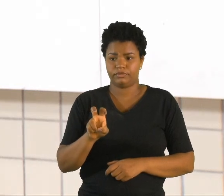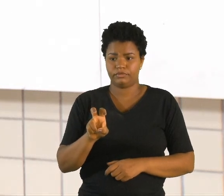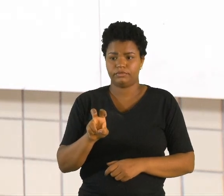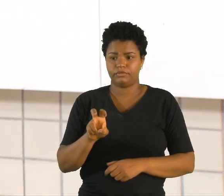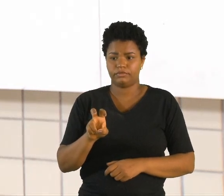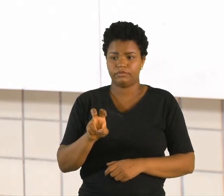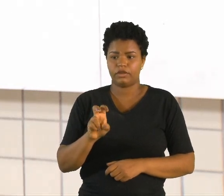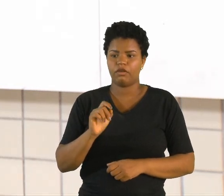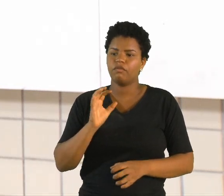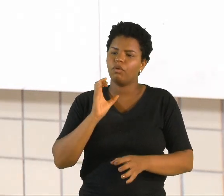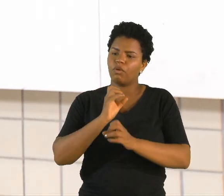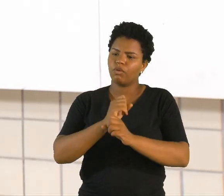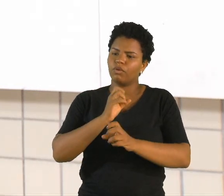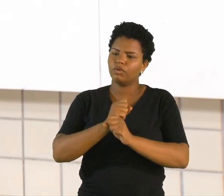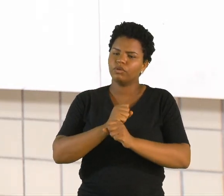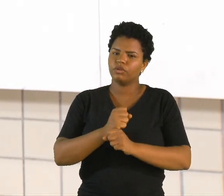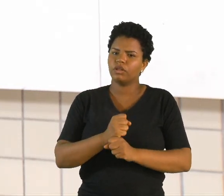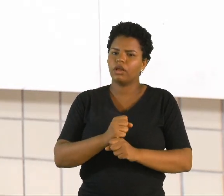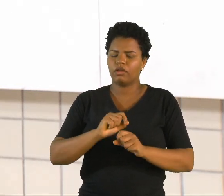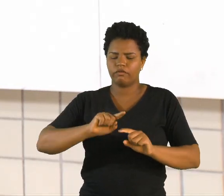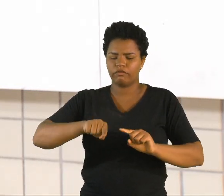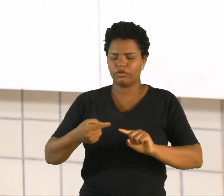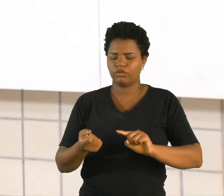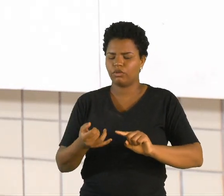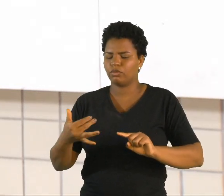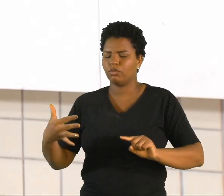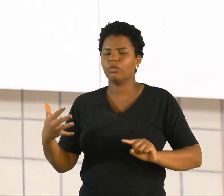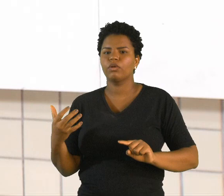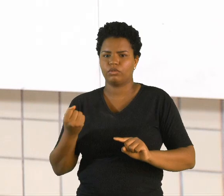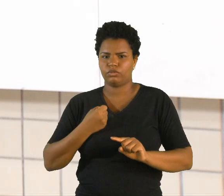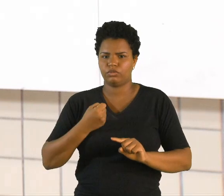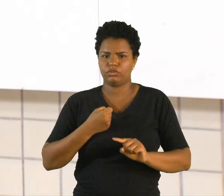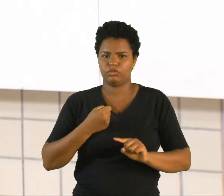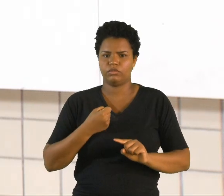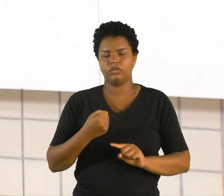vou contar quantos números tem após a vírgula. 1, 2.